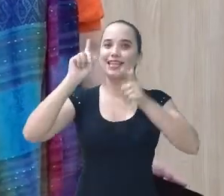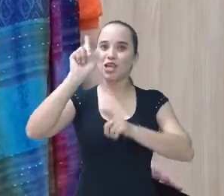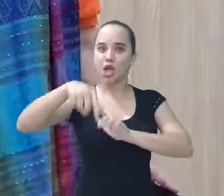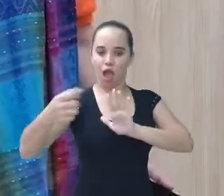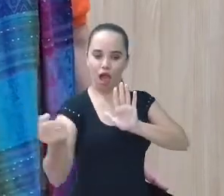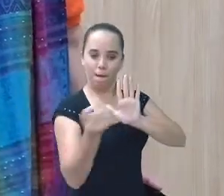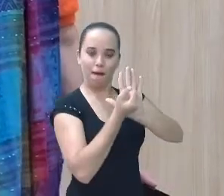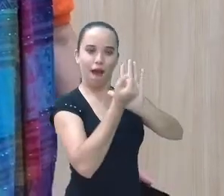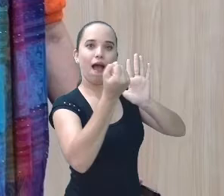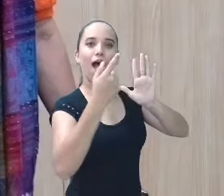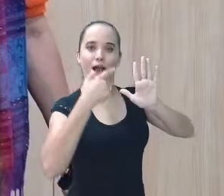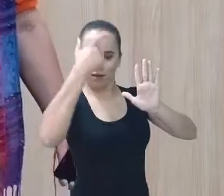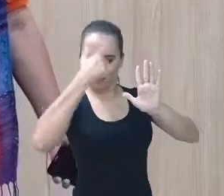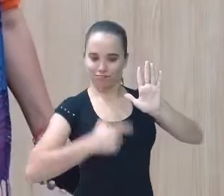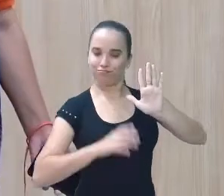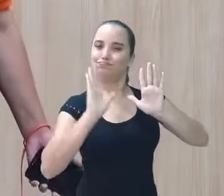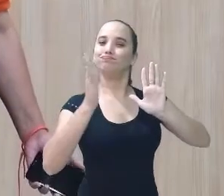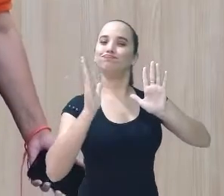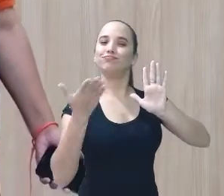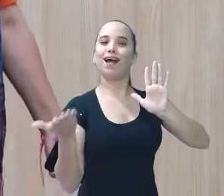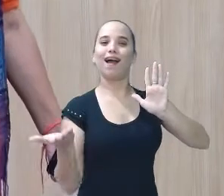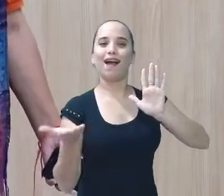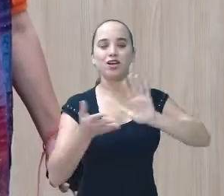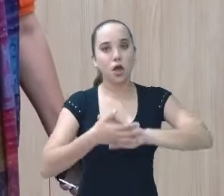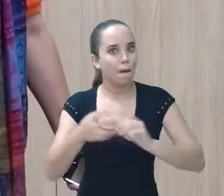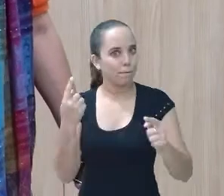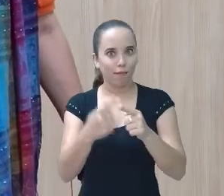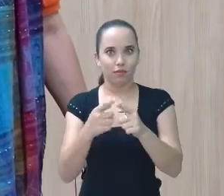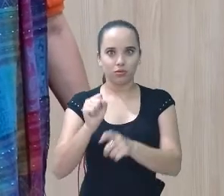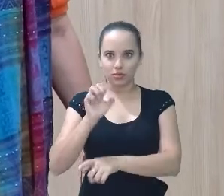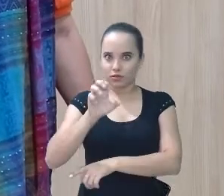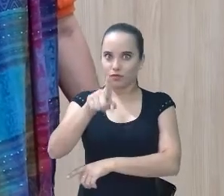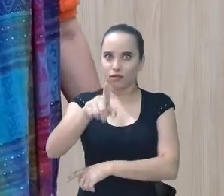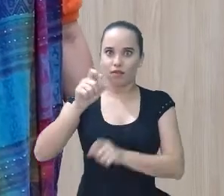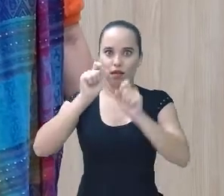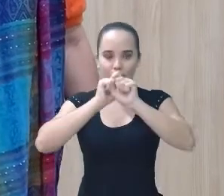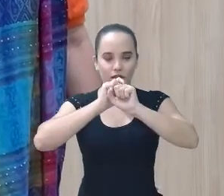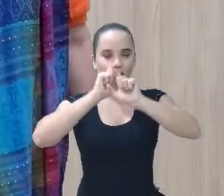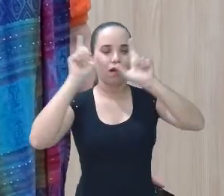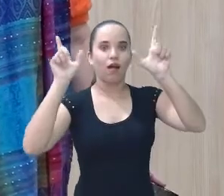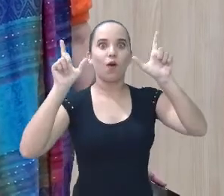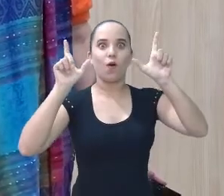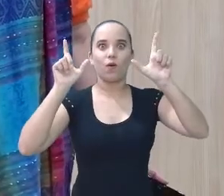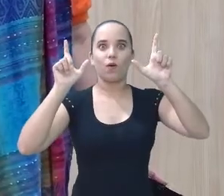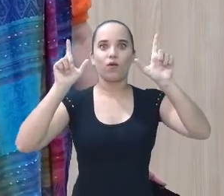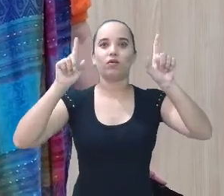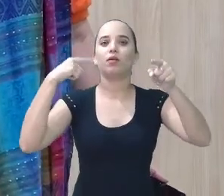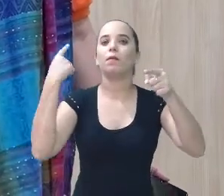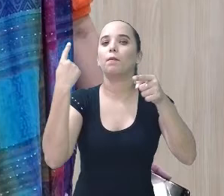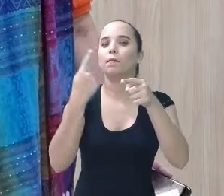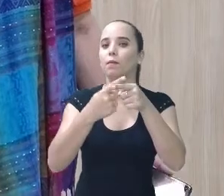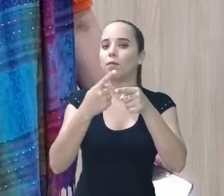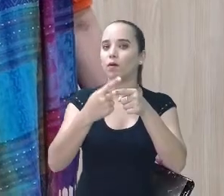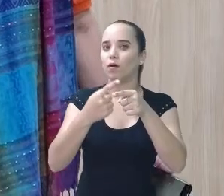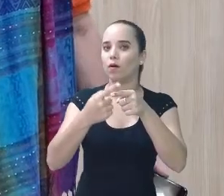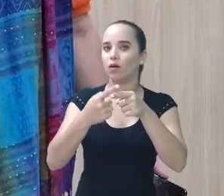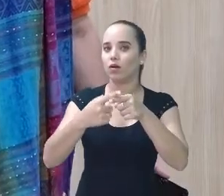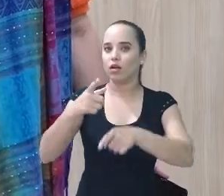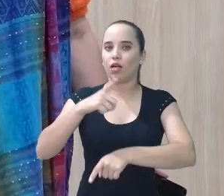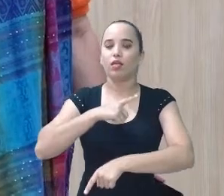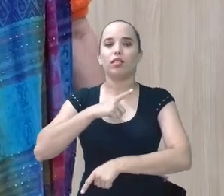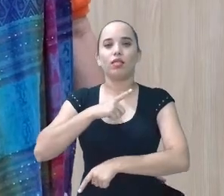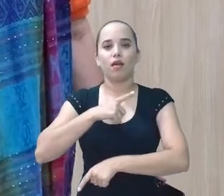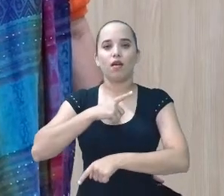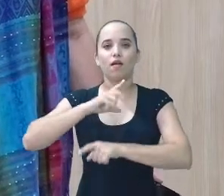marca registrada, meu amor. Porque se você acordou, é porque teve